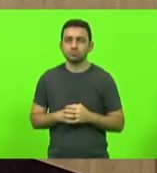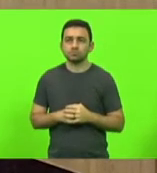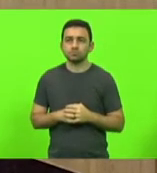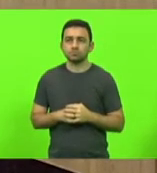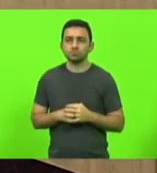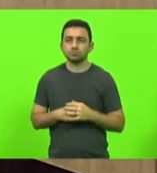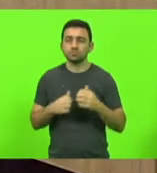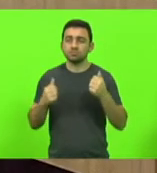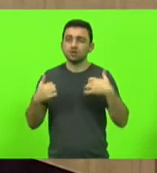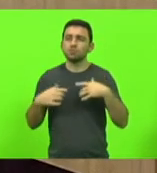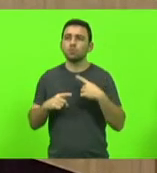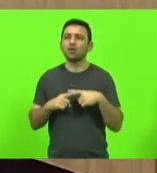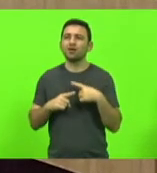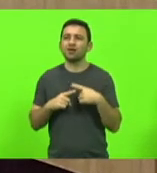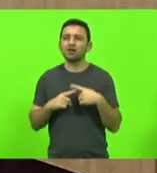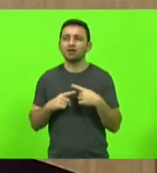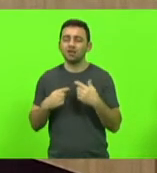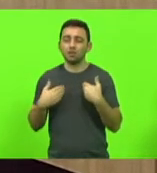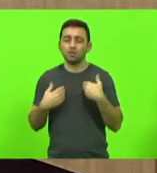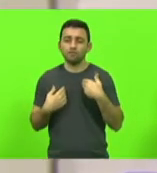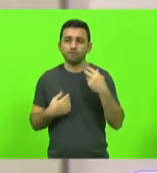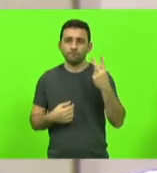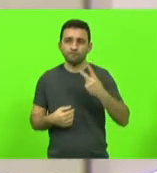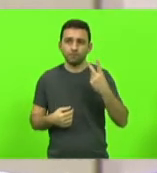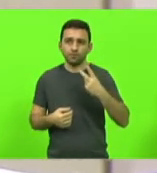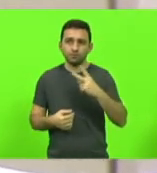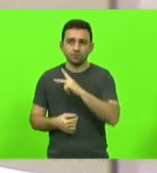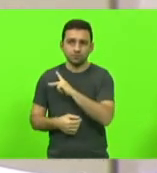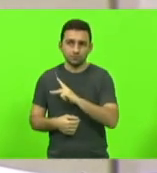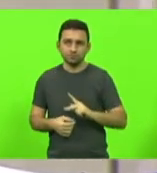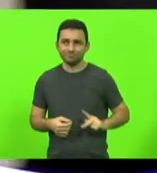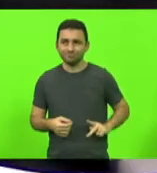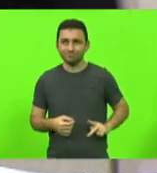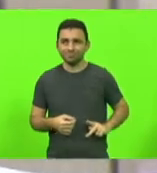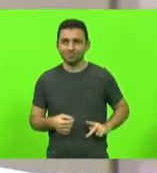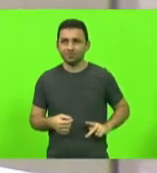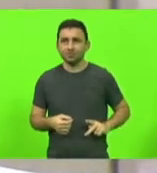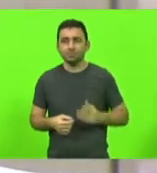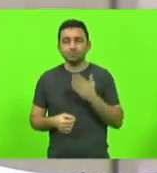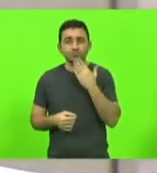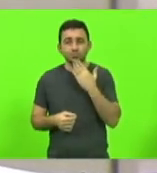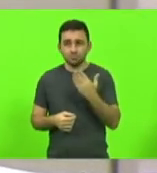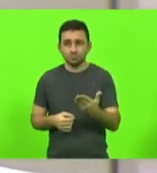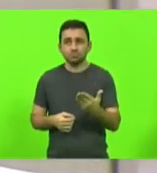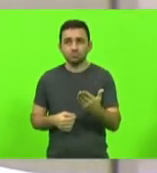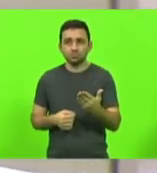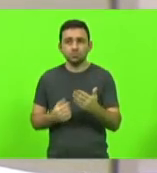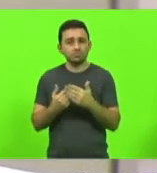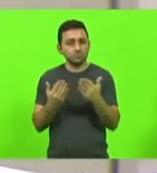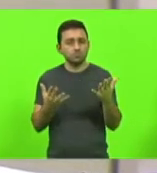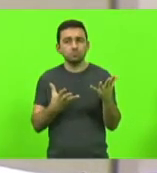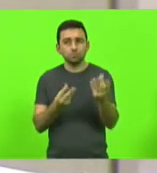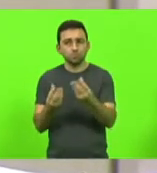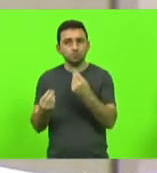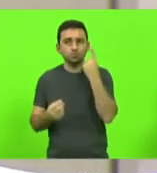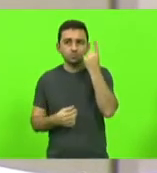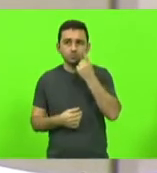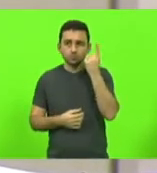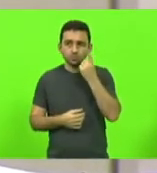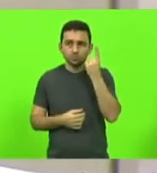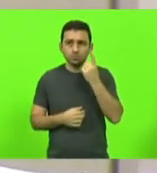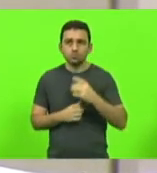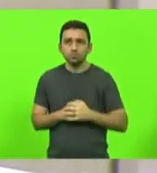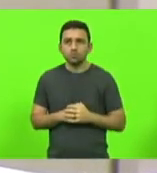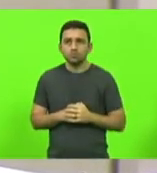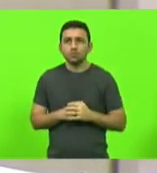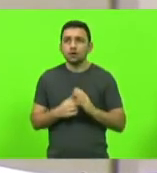primeiro vice-presidente aqui, tenho tido a oportunidade de solicitar a solicitação de muitos deputados.